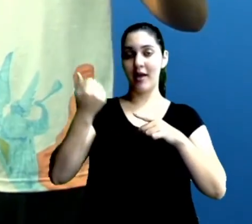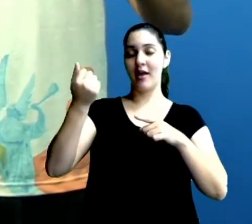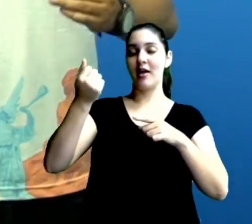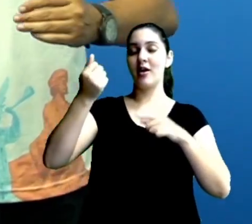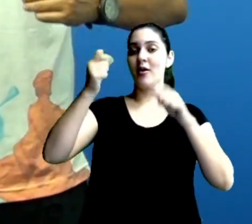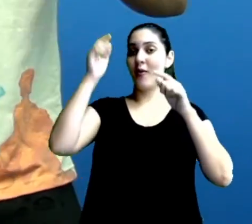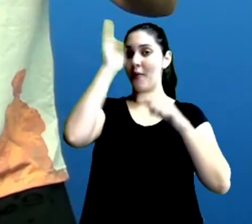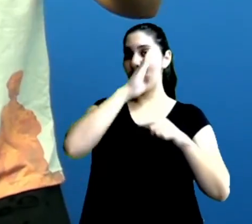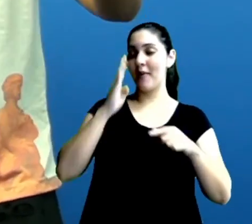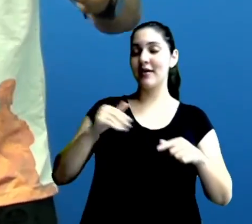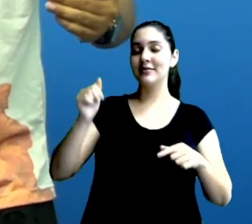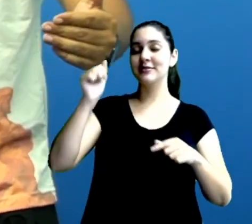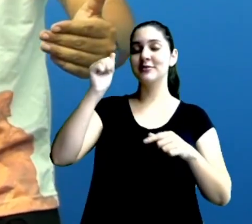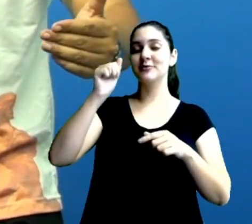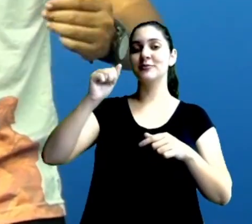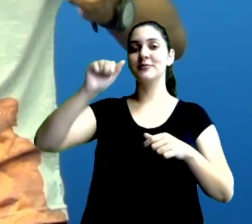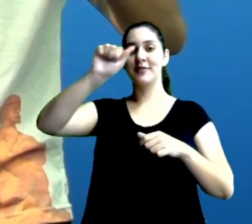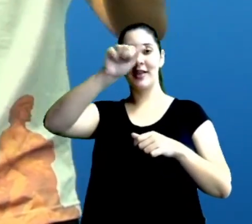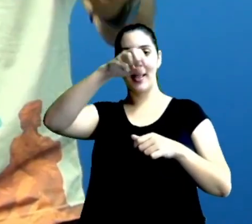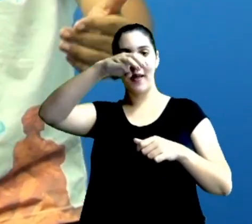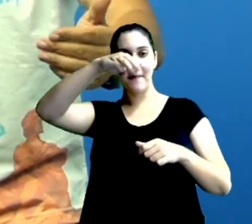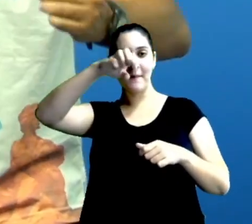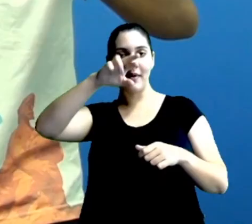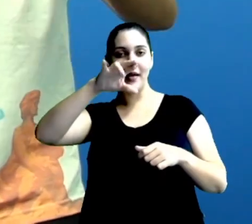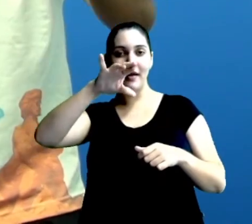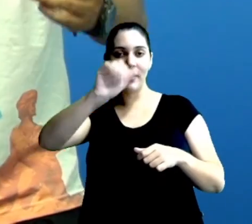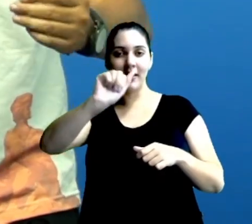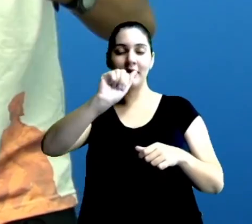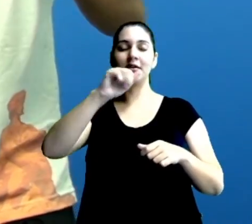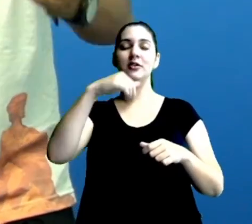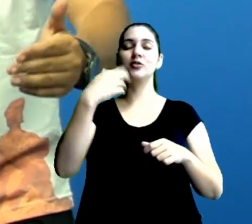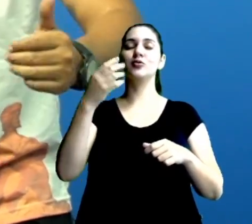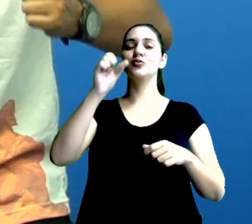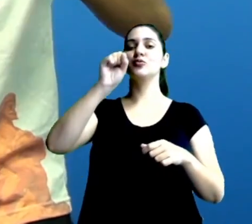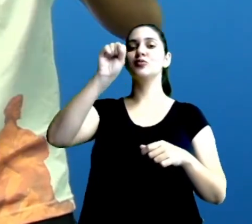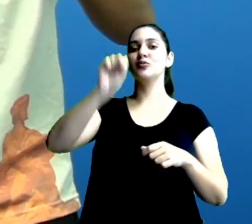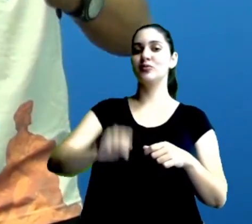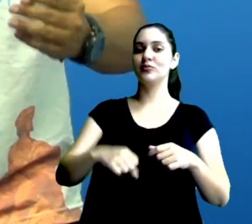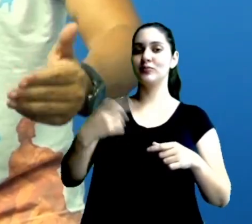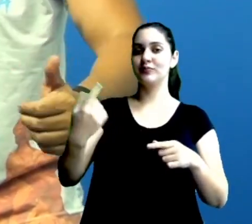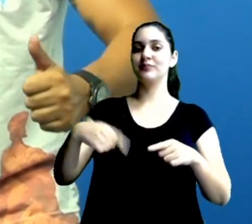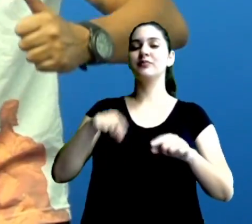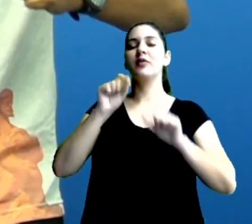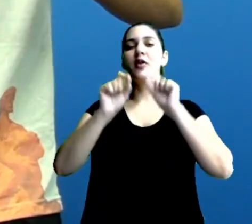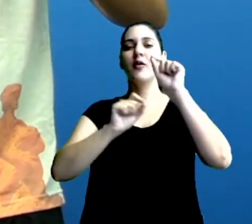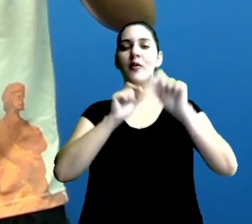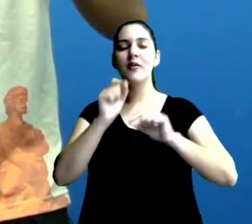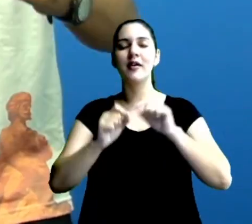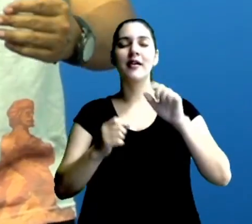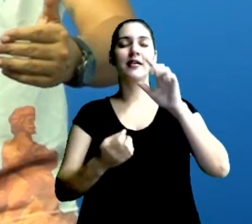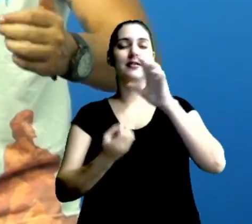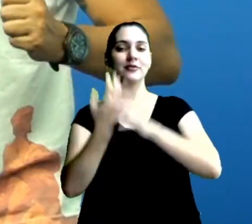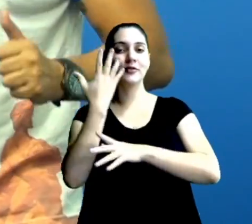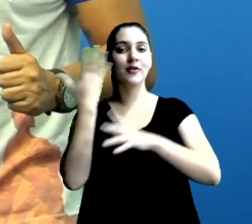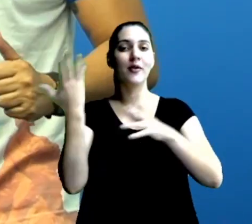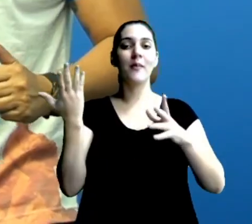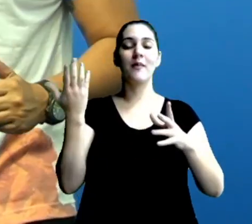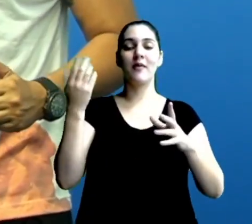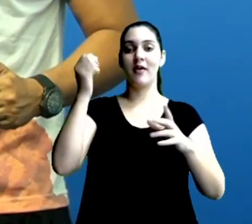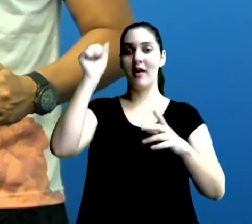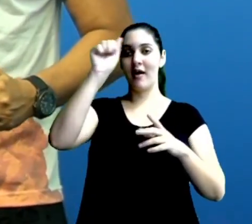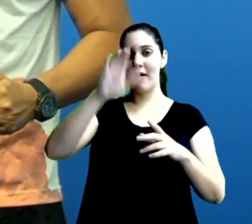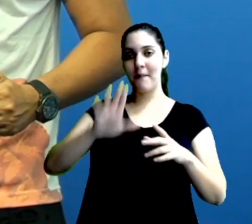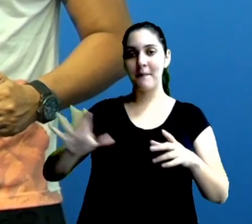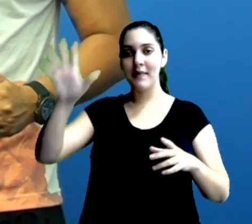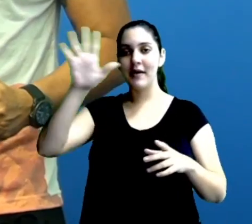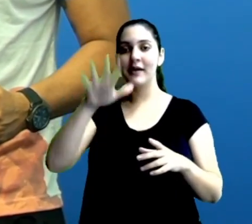Sul, mas quem descobriu a América foi Cristóvão Colombo, 12 de outubro de